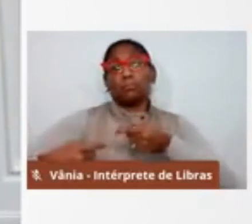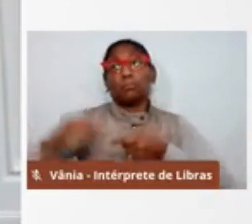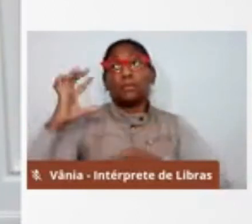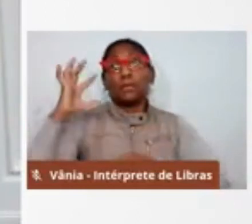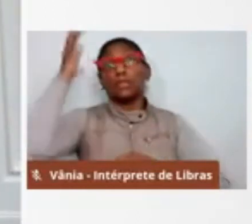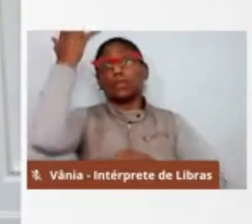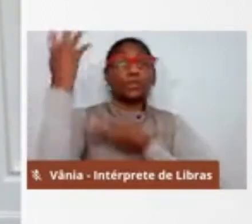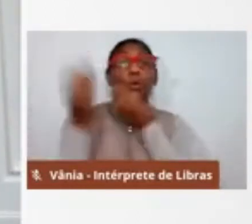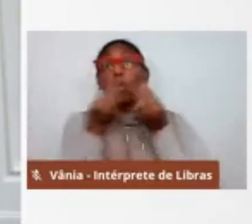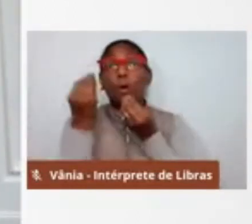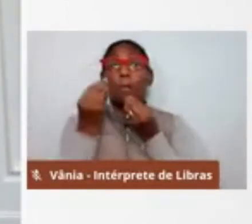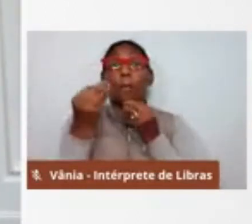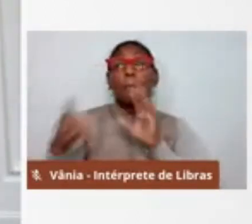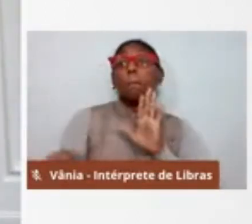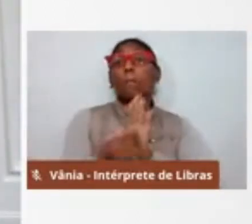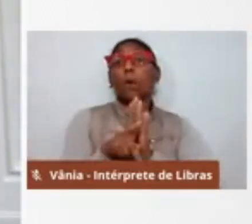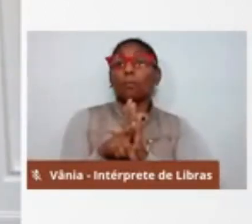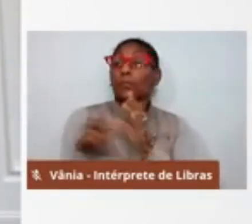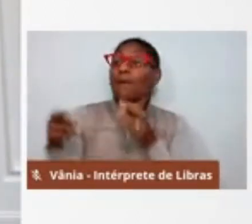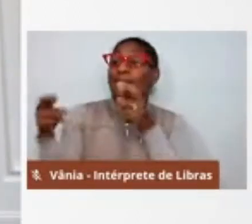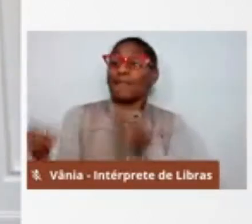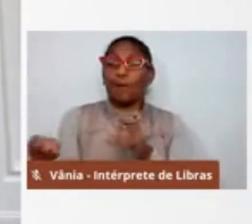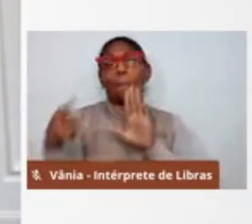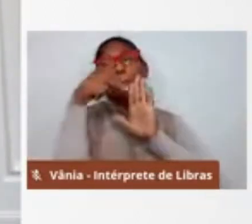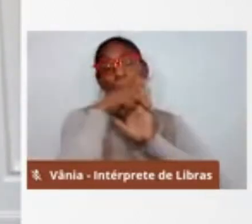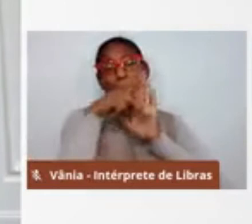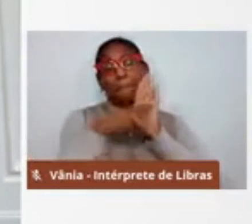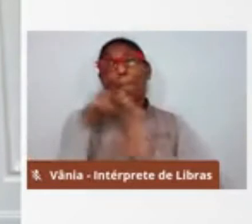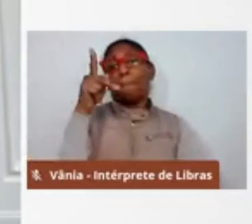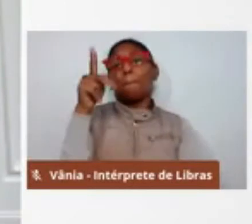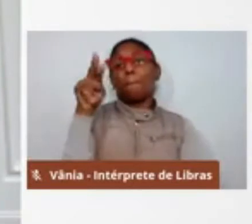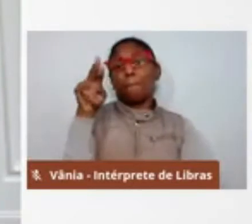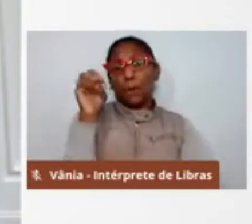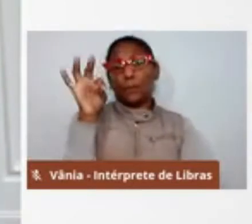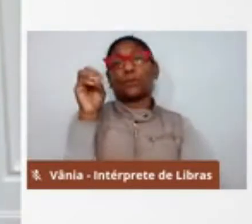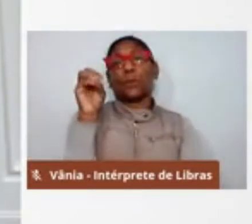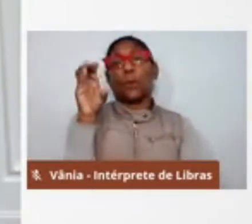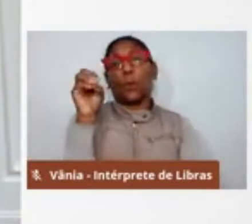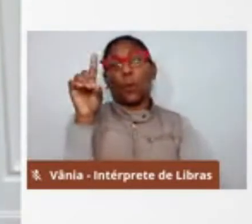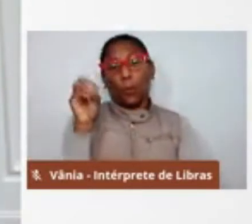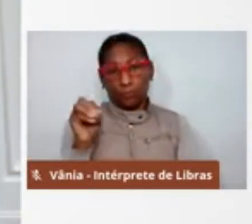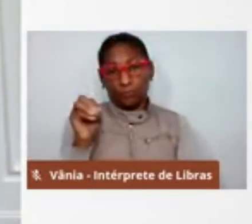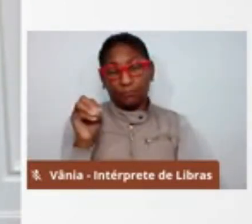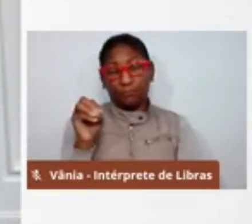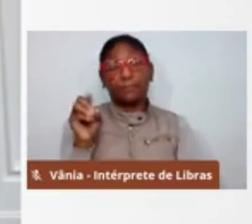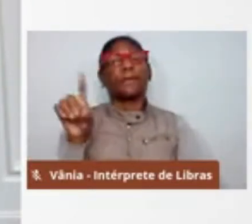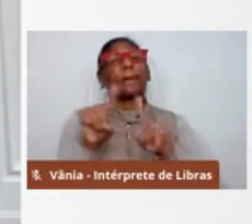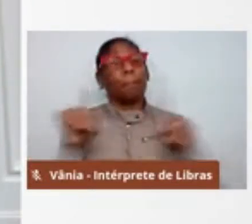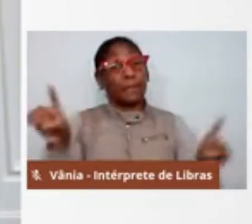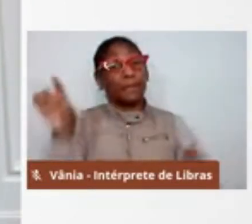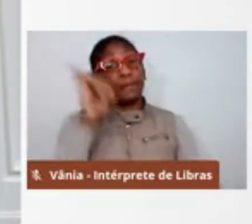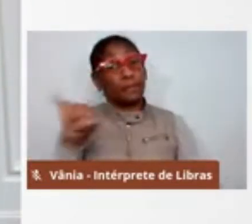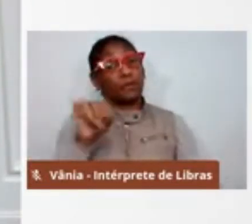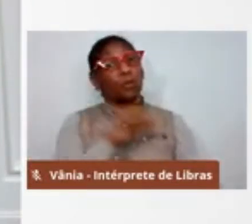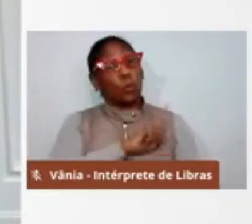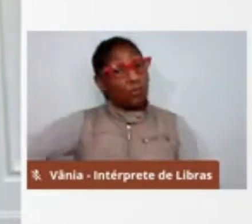deliberar por protocolos diferentes do Estado, mas sempre, né, levando em conta aquilo que o Estado identifica a